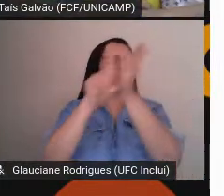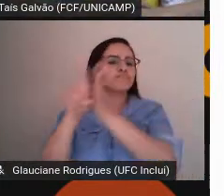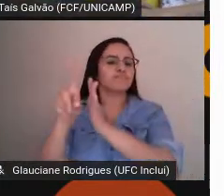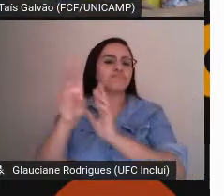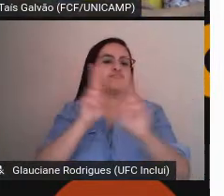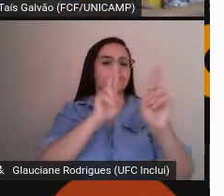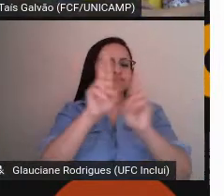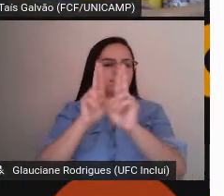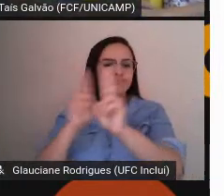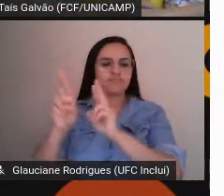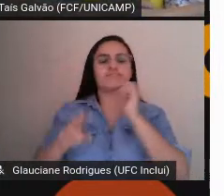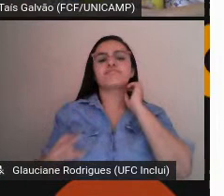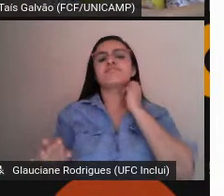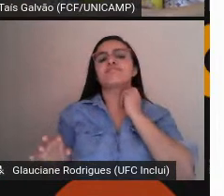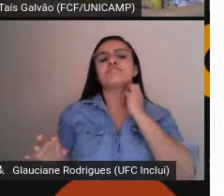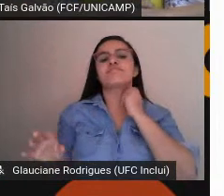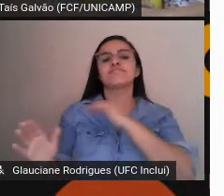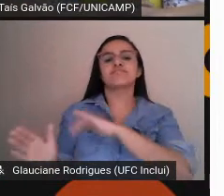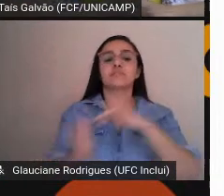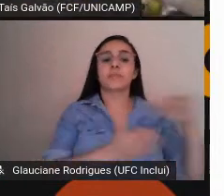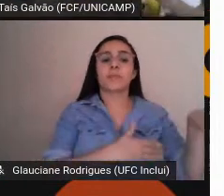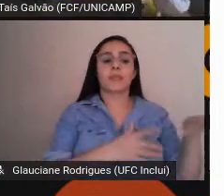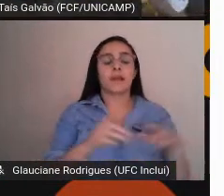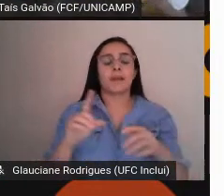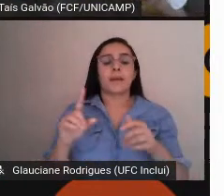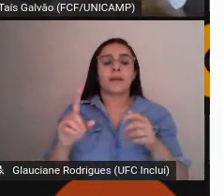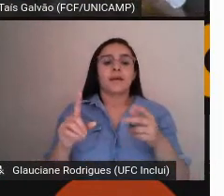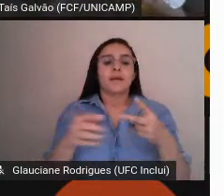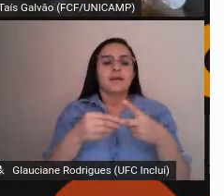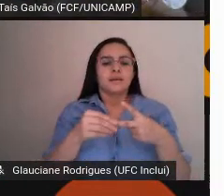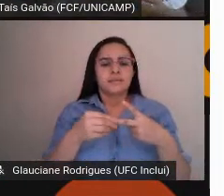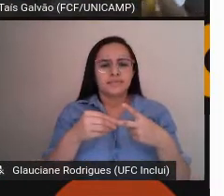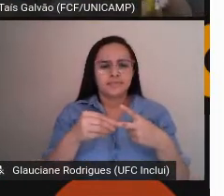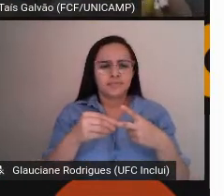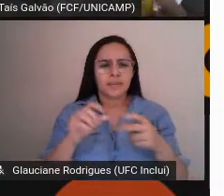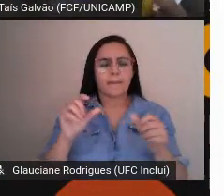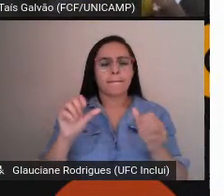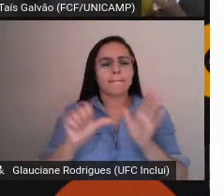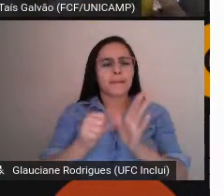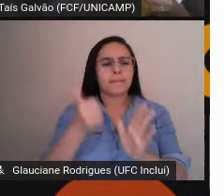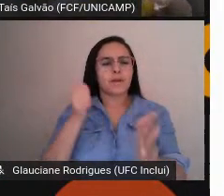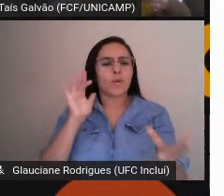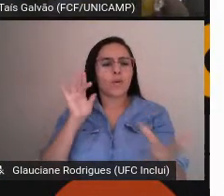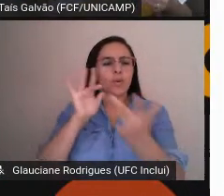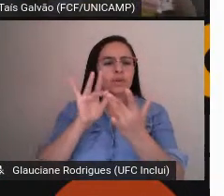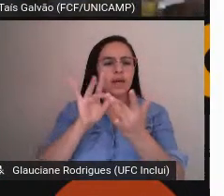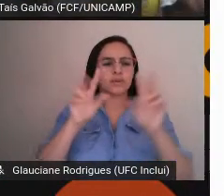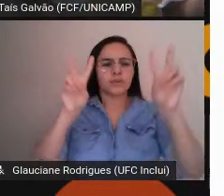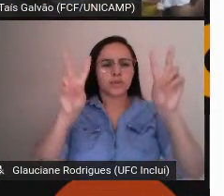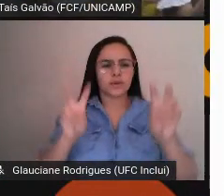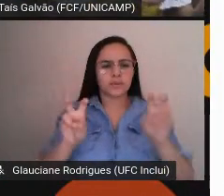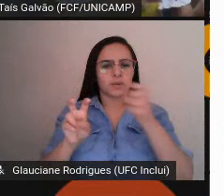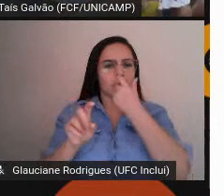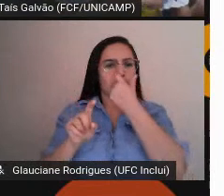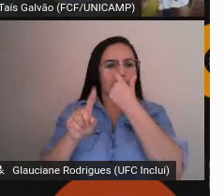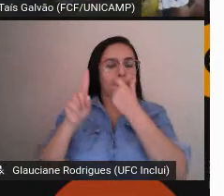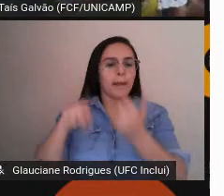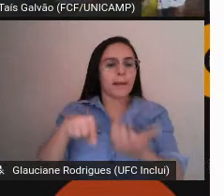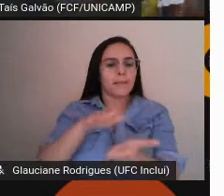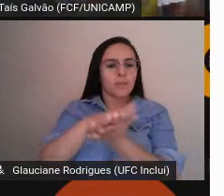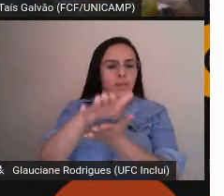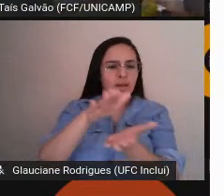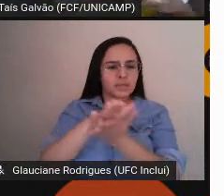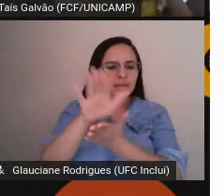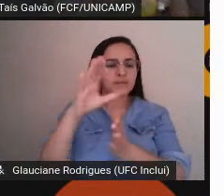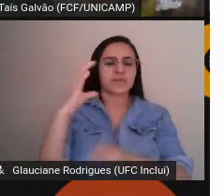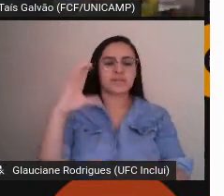primeiro contato com o assunto, também não seria indicado, isso porque você vai estar verificando publicações científicas sobre esse assunto.